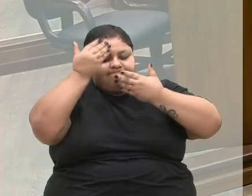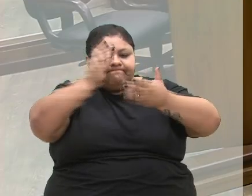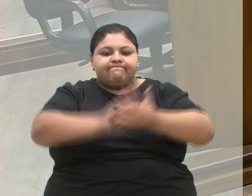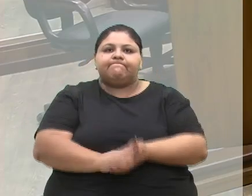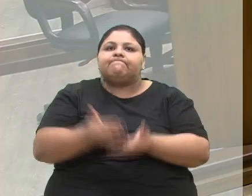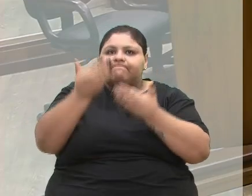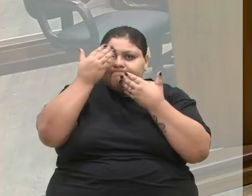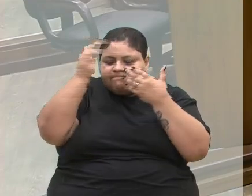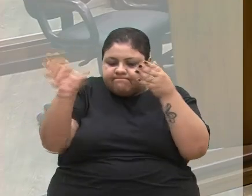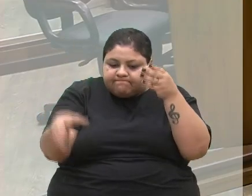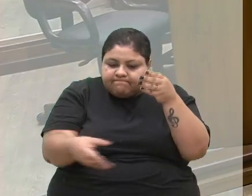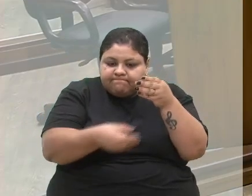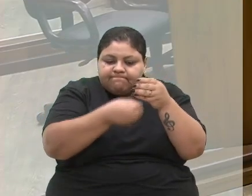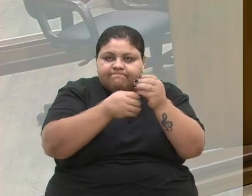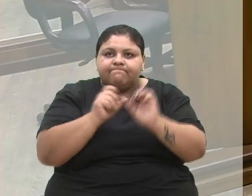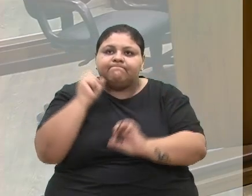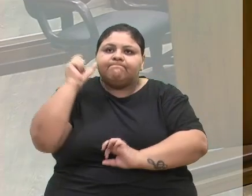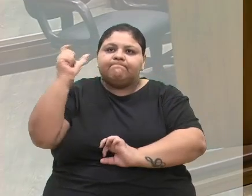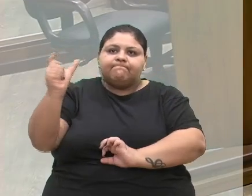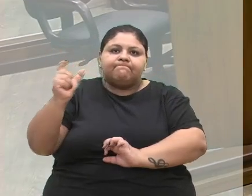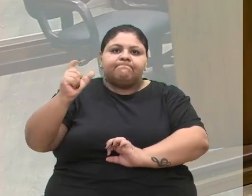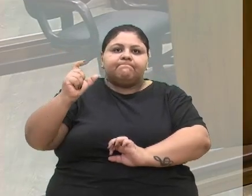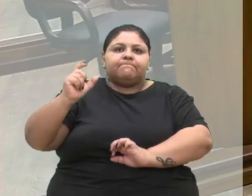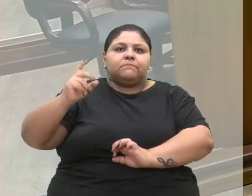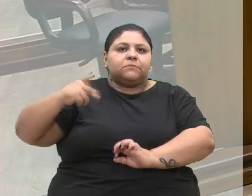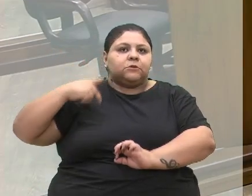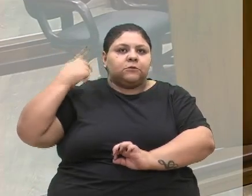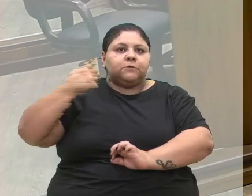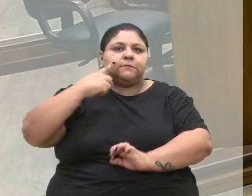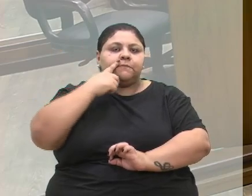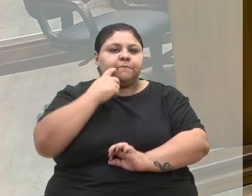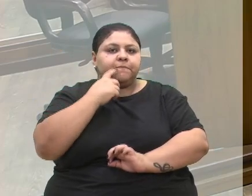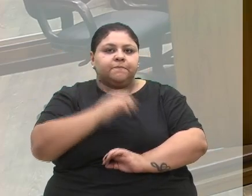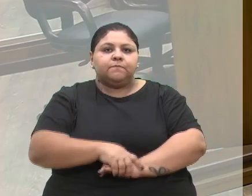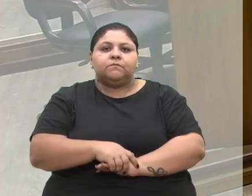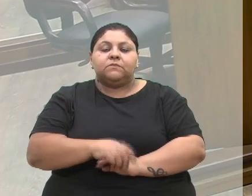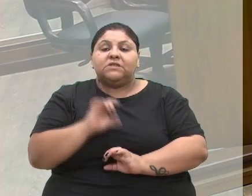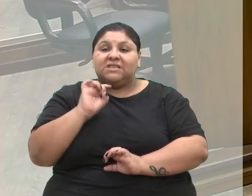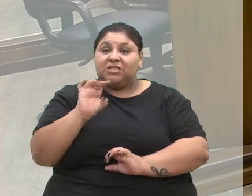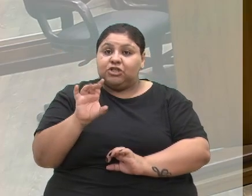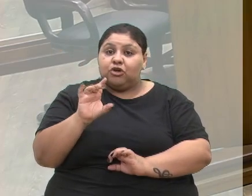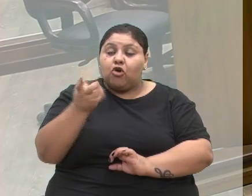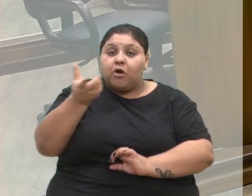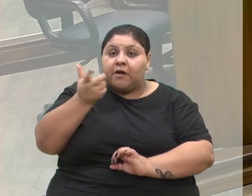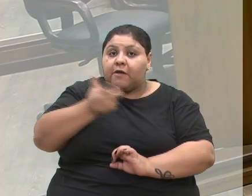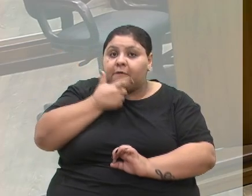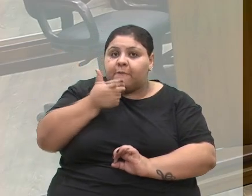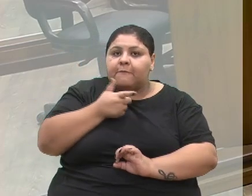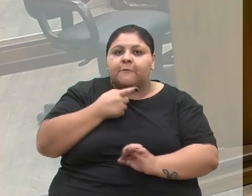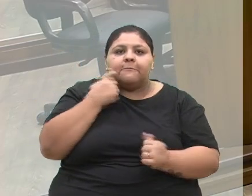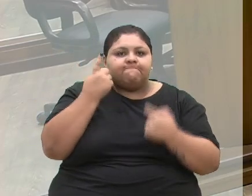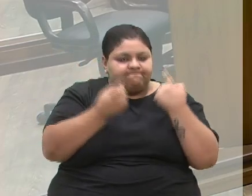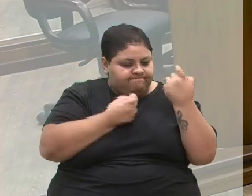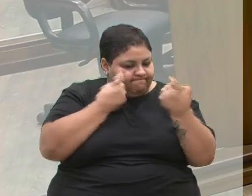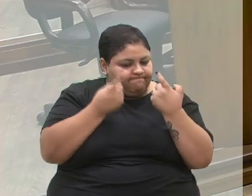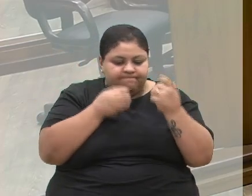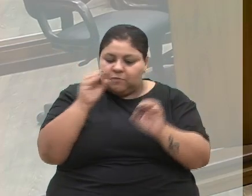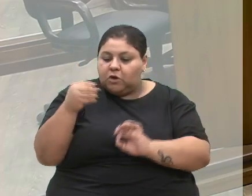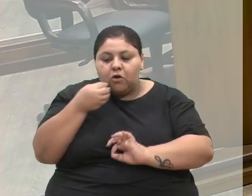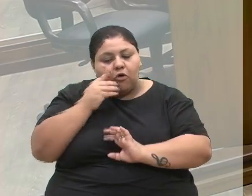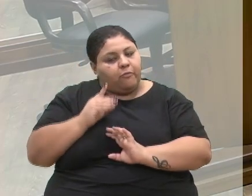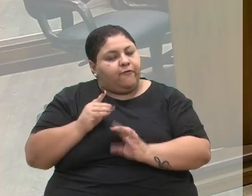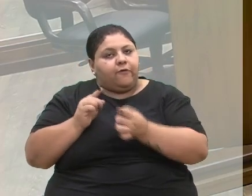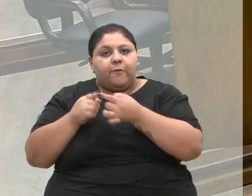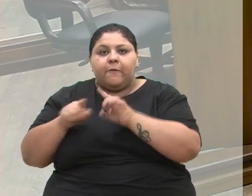vereador Fiuza. Com a palavra, a vereadora Rose Frigieri. Então, eu só queria colocar que é uma preocupação isso, com certeza,